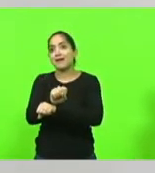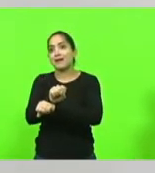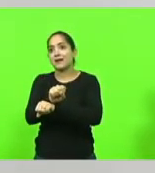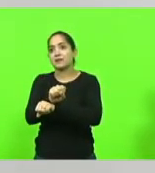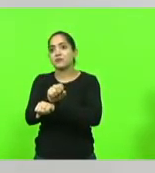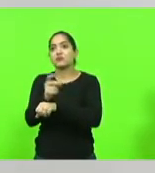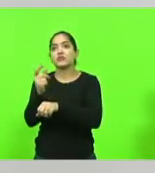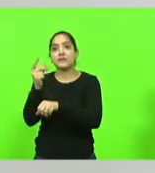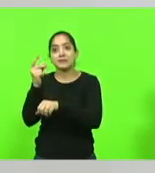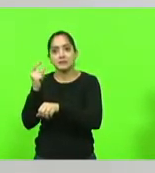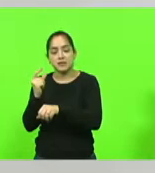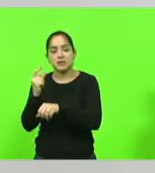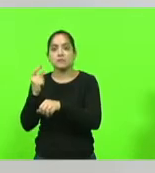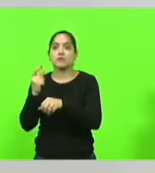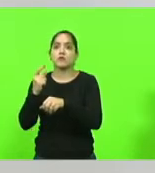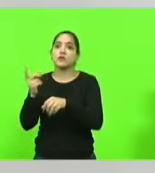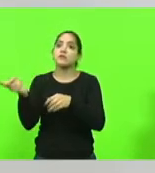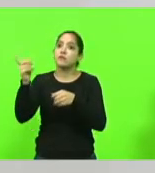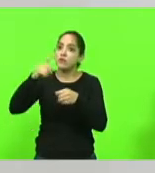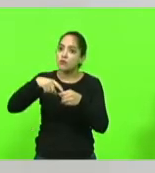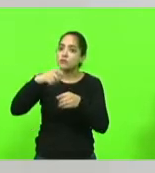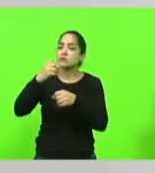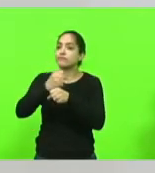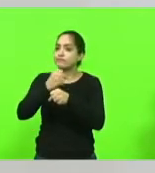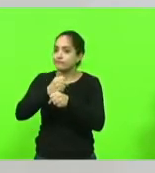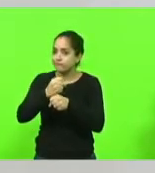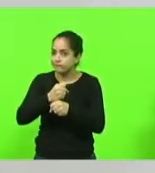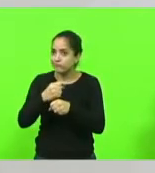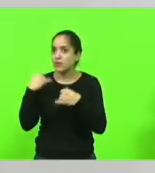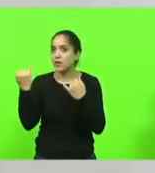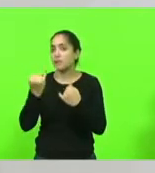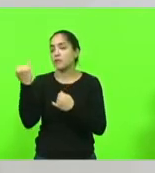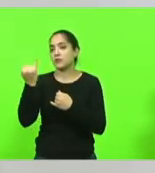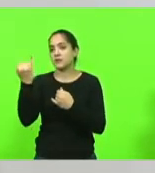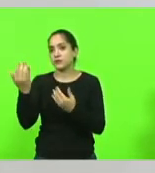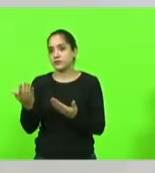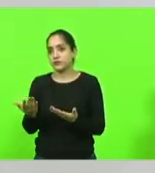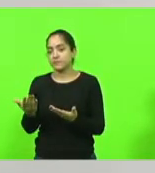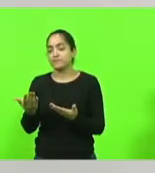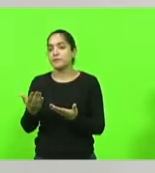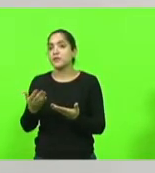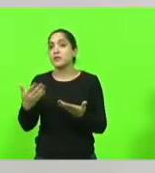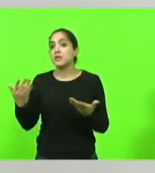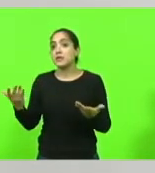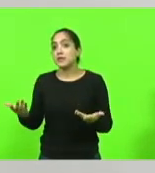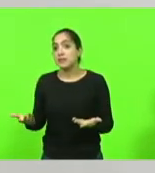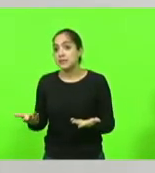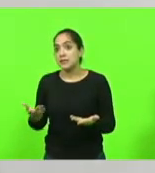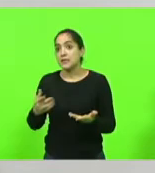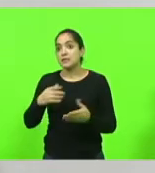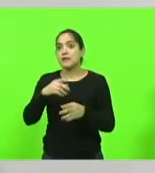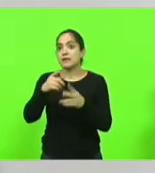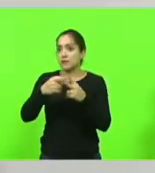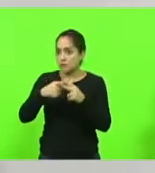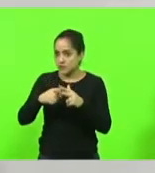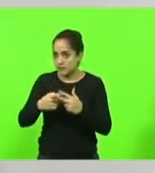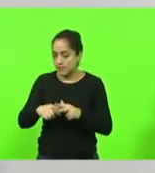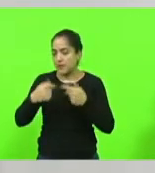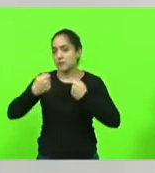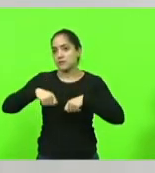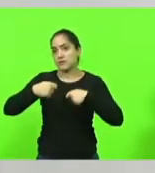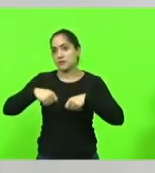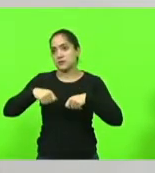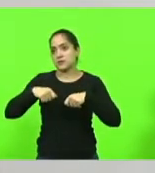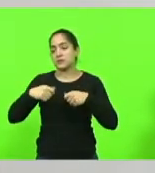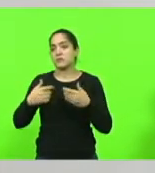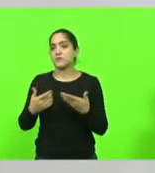essa obra, e a retomada dos trabalhos da duplicação é muito importante para a população. E tem uns reparos urgentes para ser feito ali também.